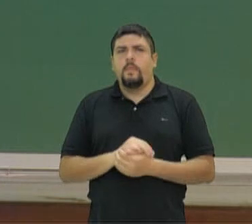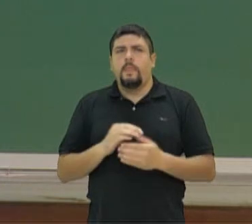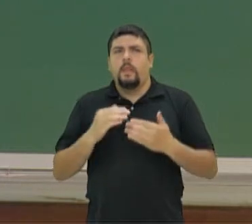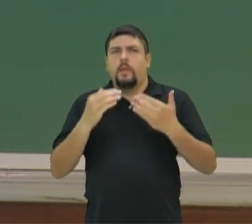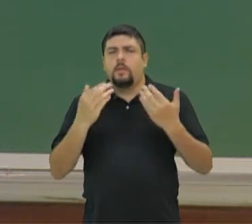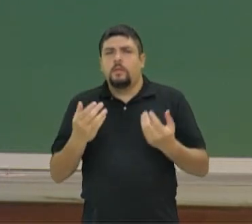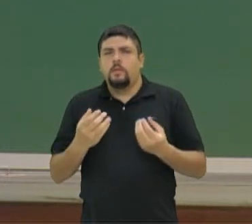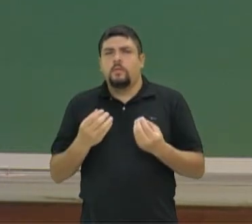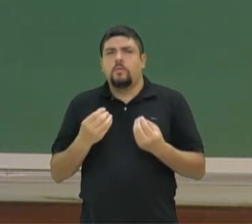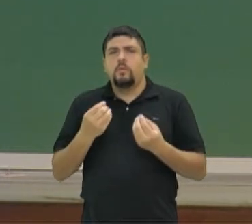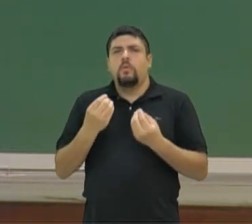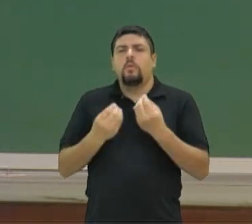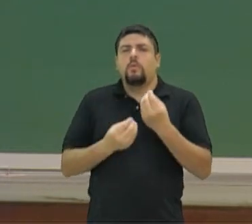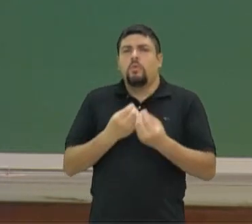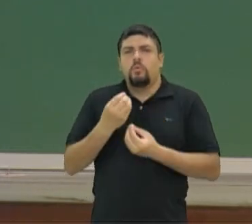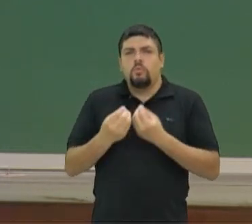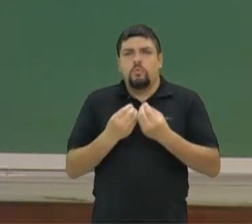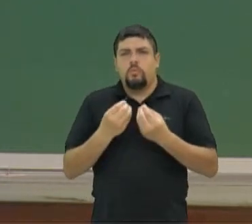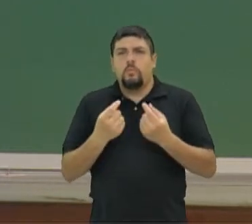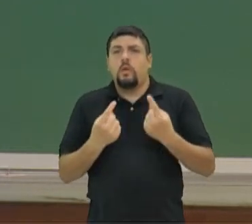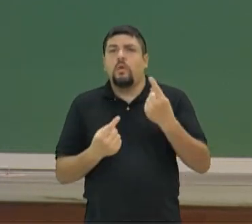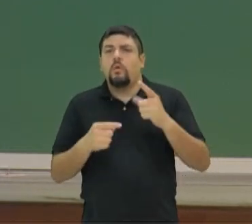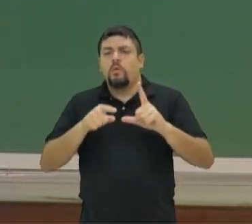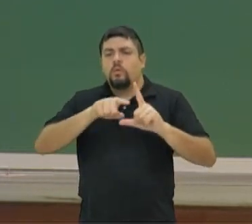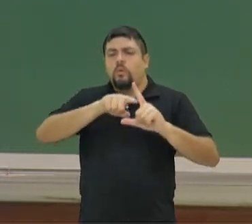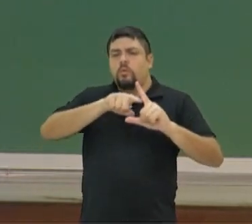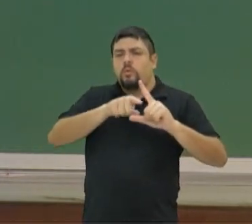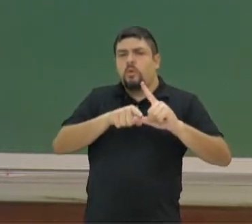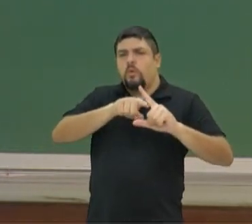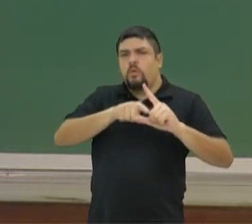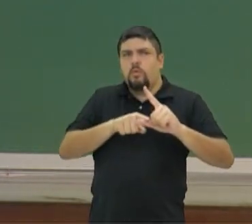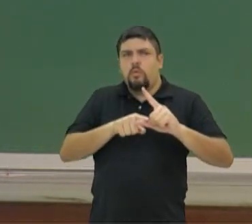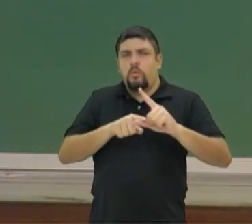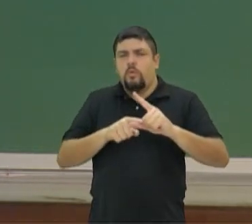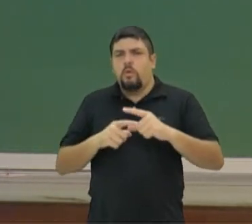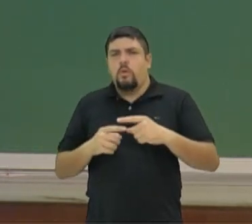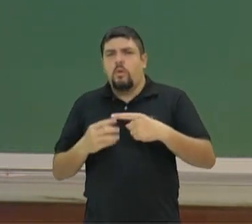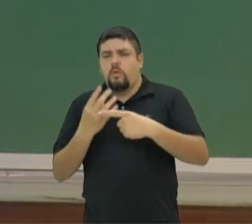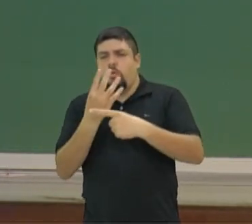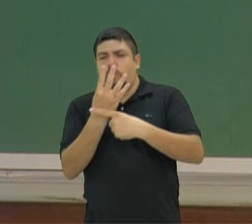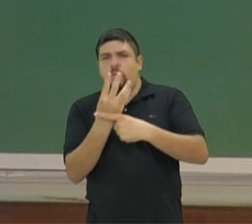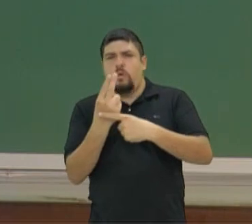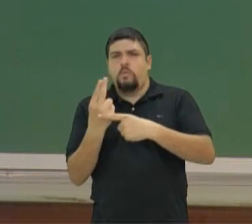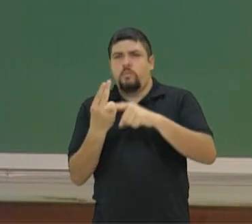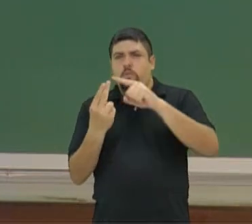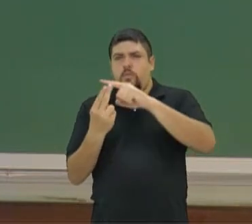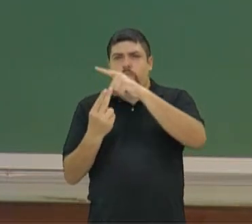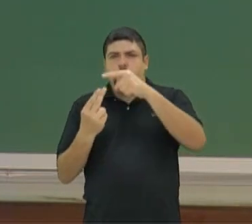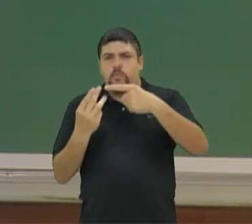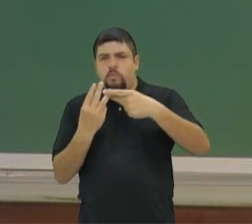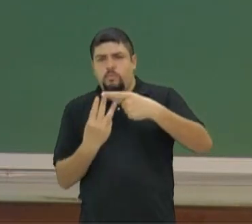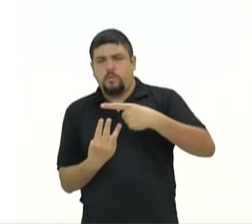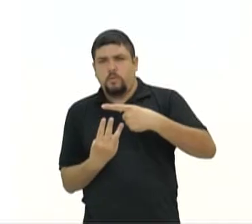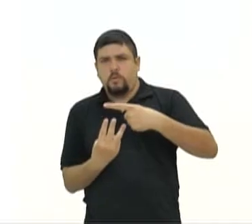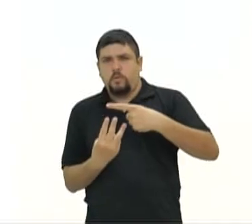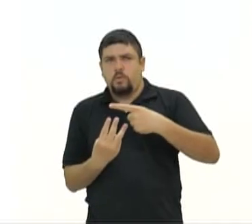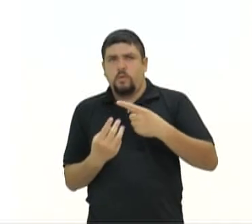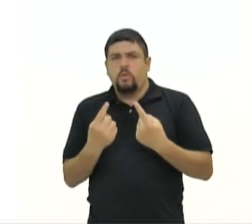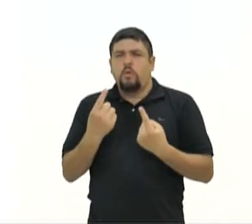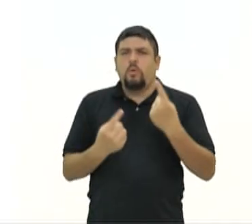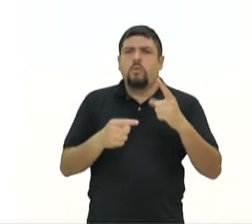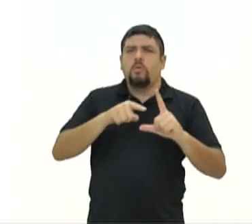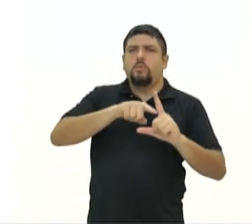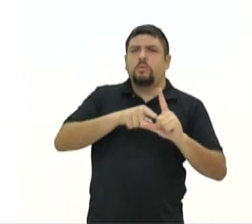refere, a que argumento, a que ângulo se refere 4π sobre 3. Por que, professor? Porque eu tenho que saber 4π